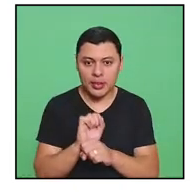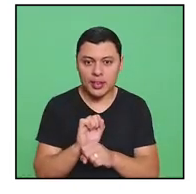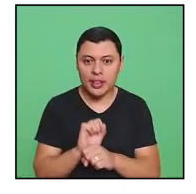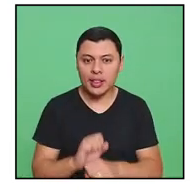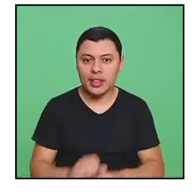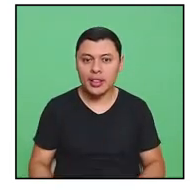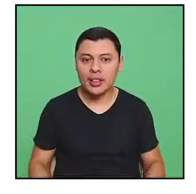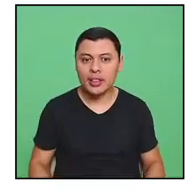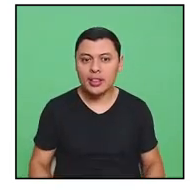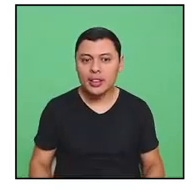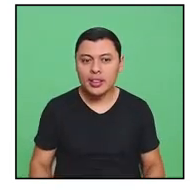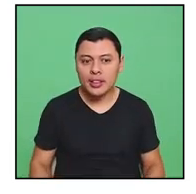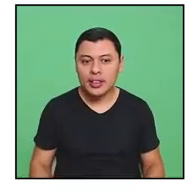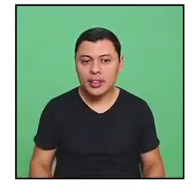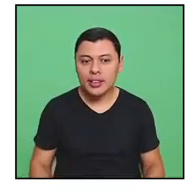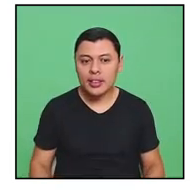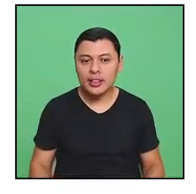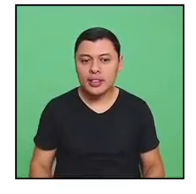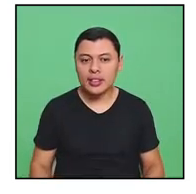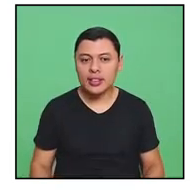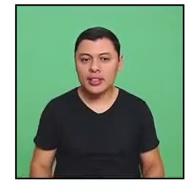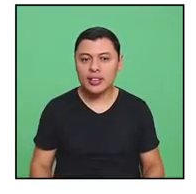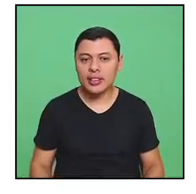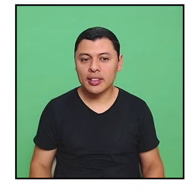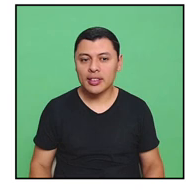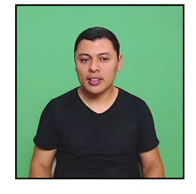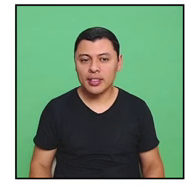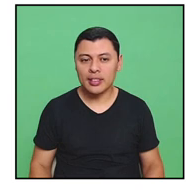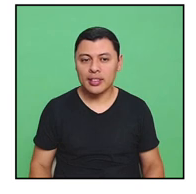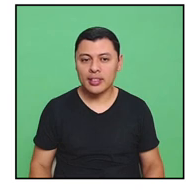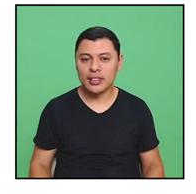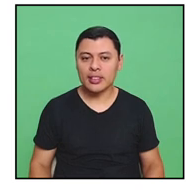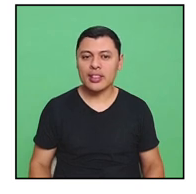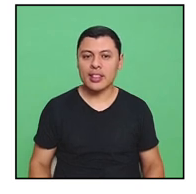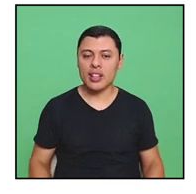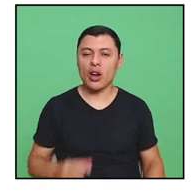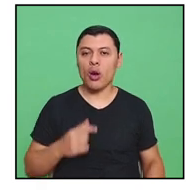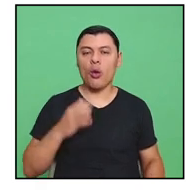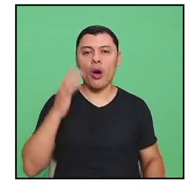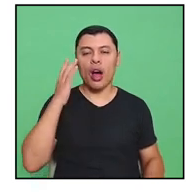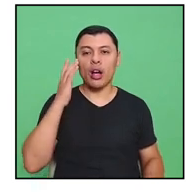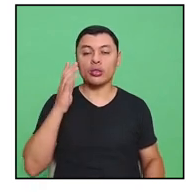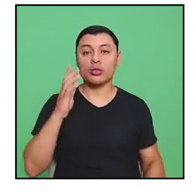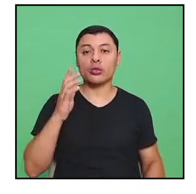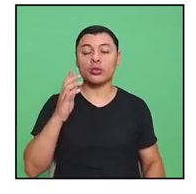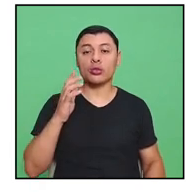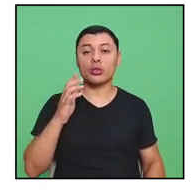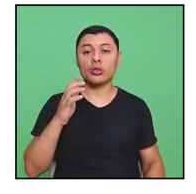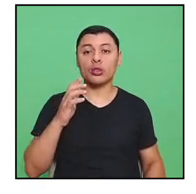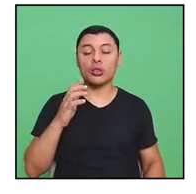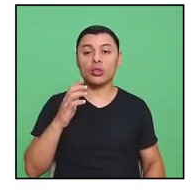no chat, que acho que é assim, um encontro com